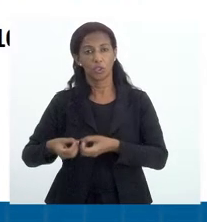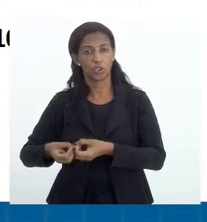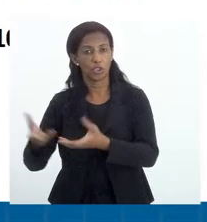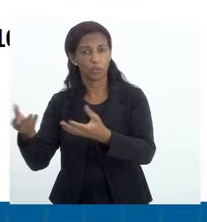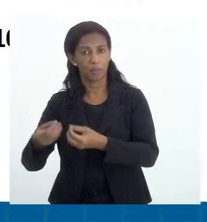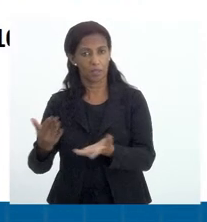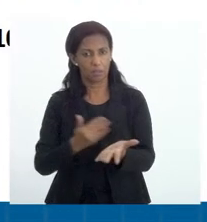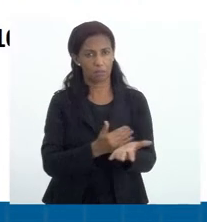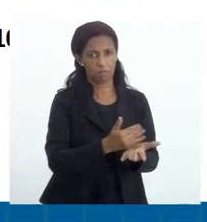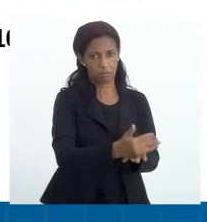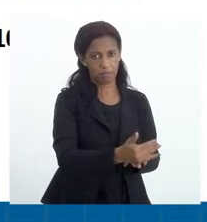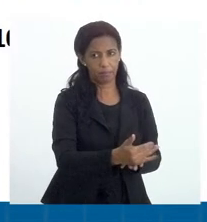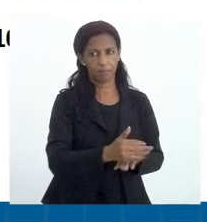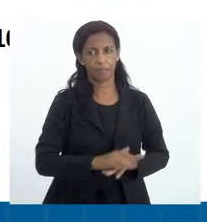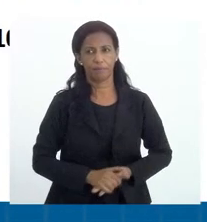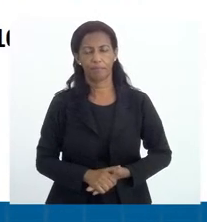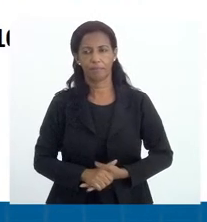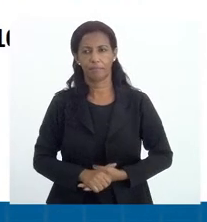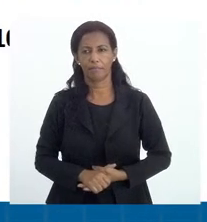primária,